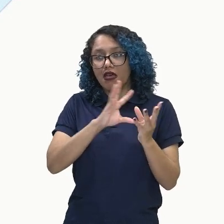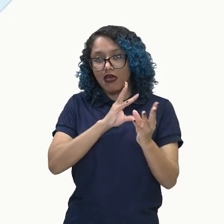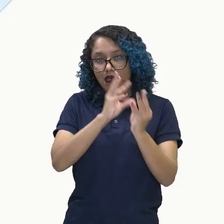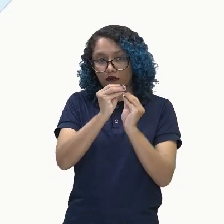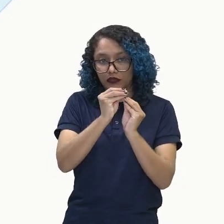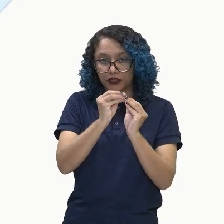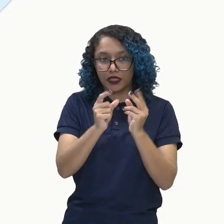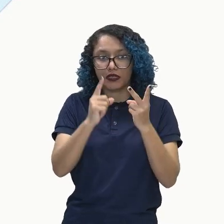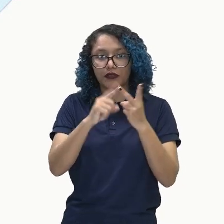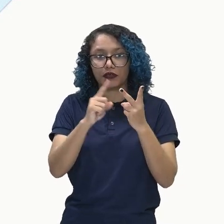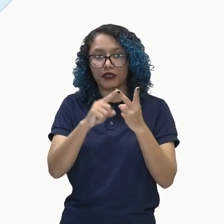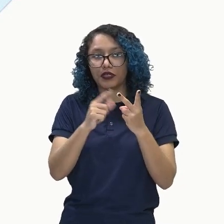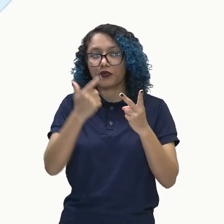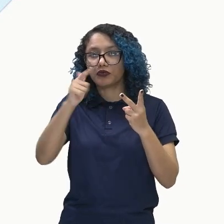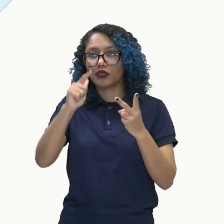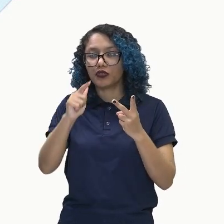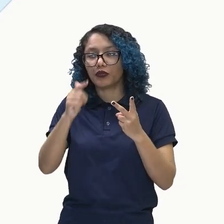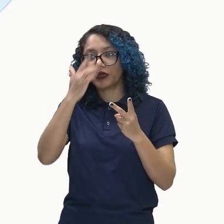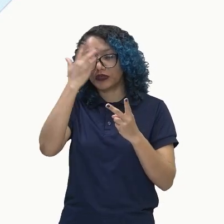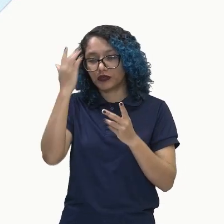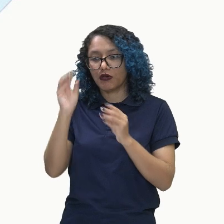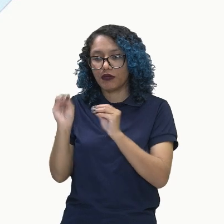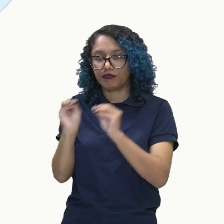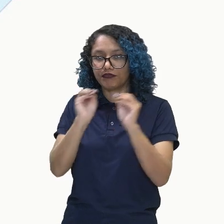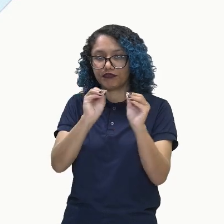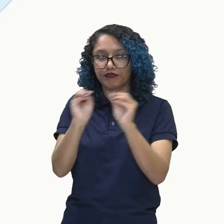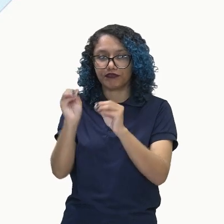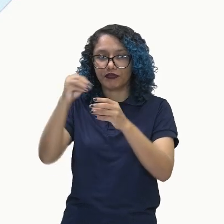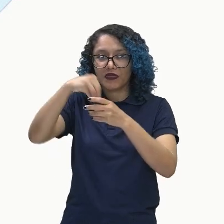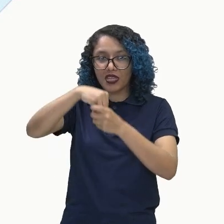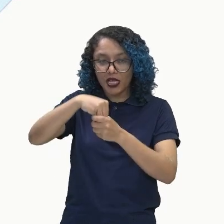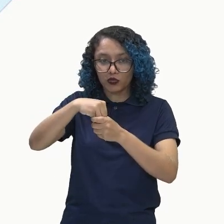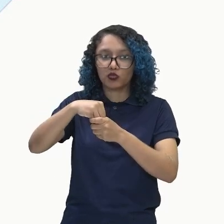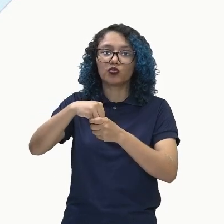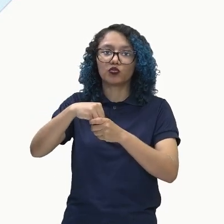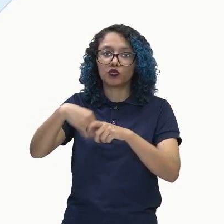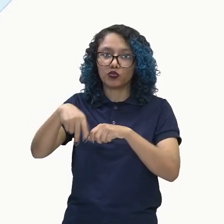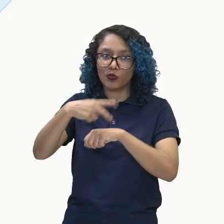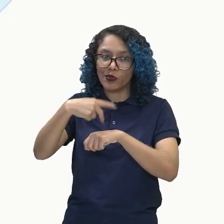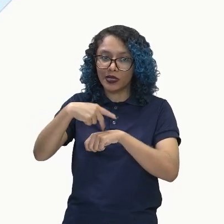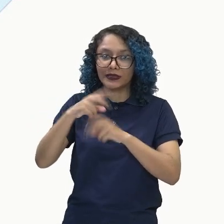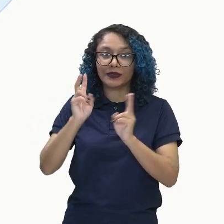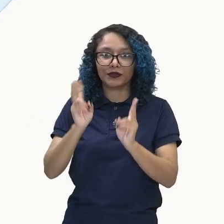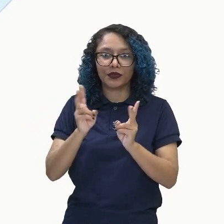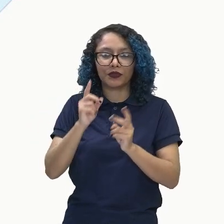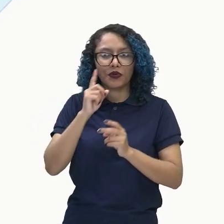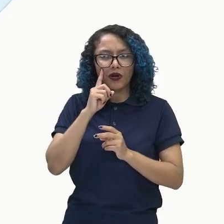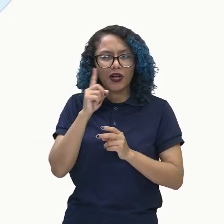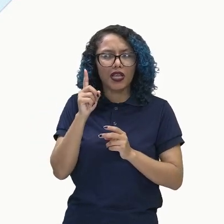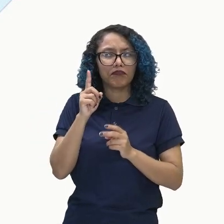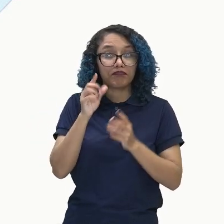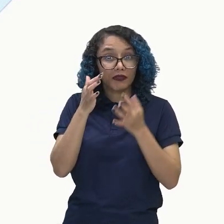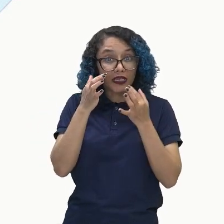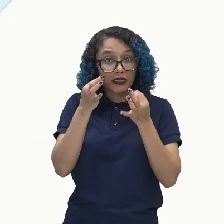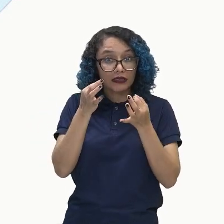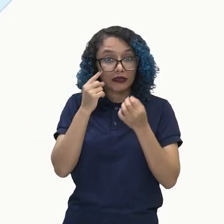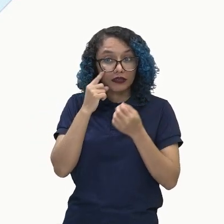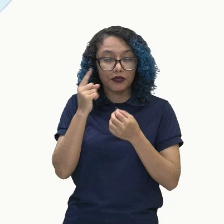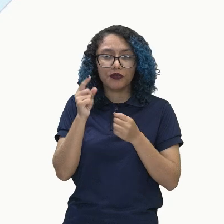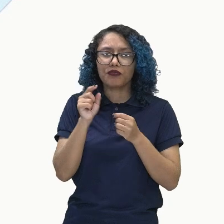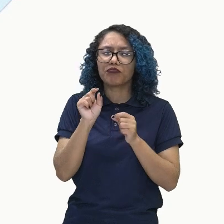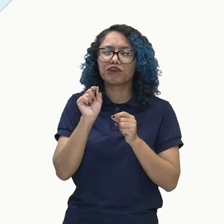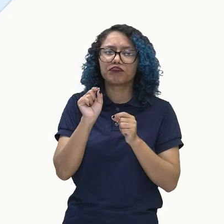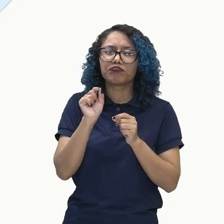se deslocando de forma interna. Tá? Neste mapa, olha só o que a gente